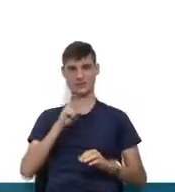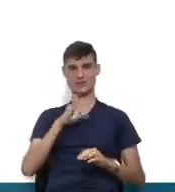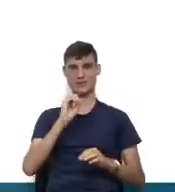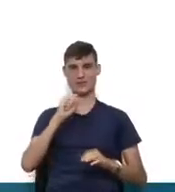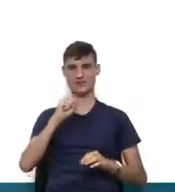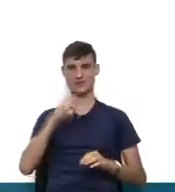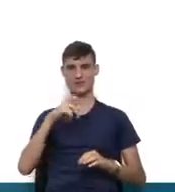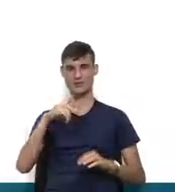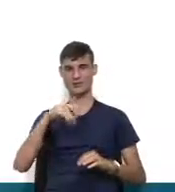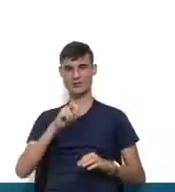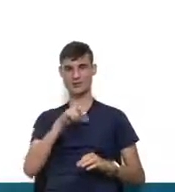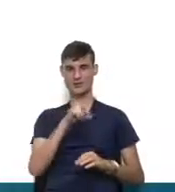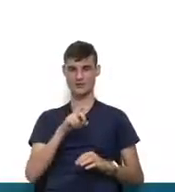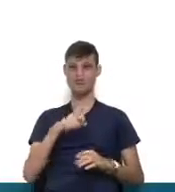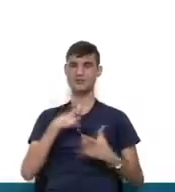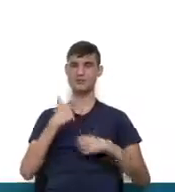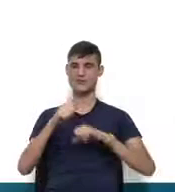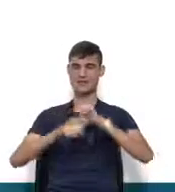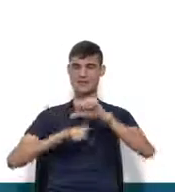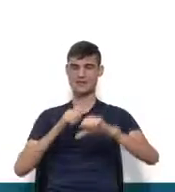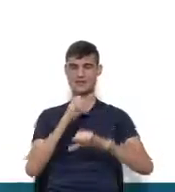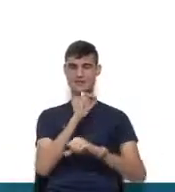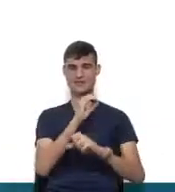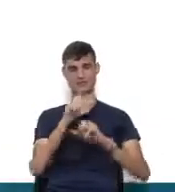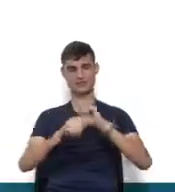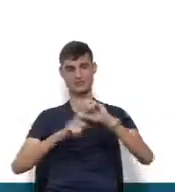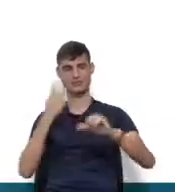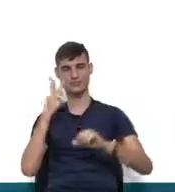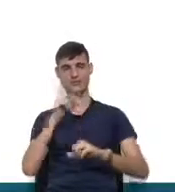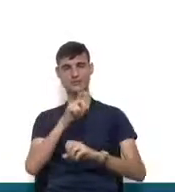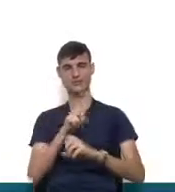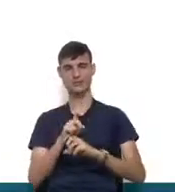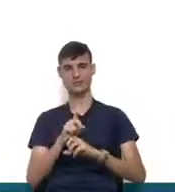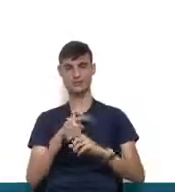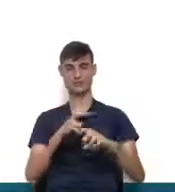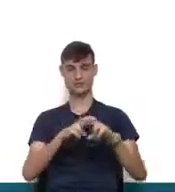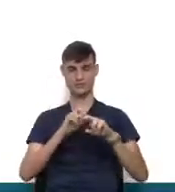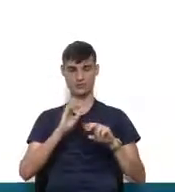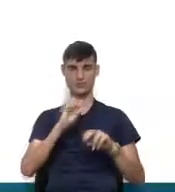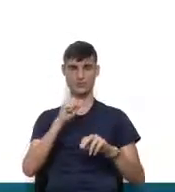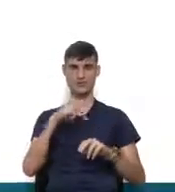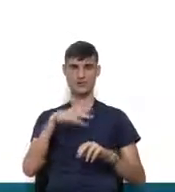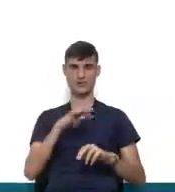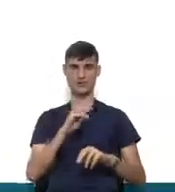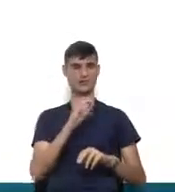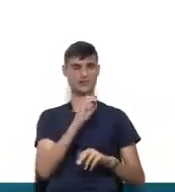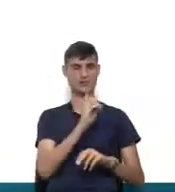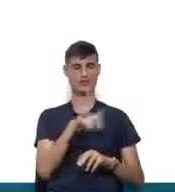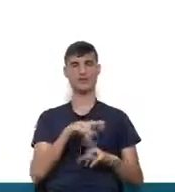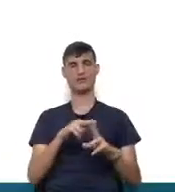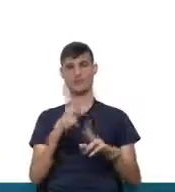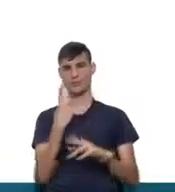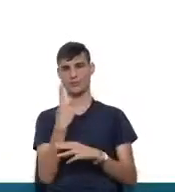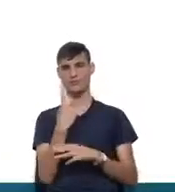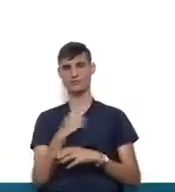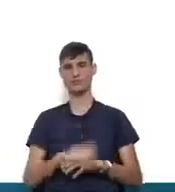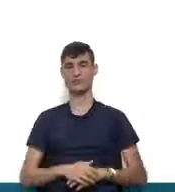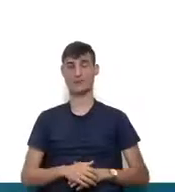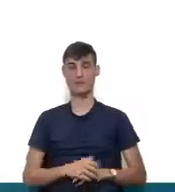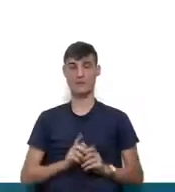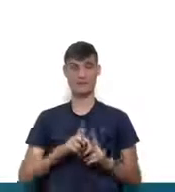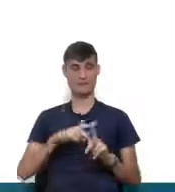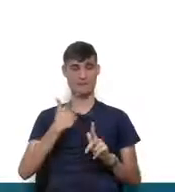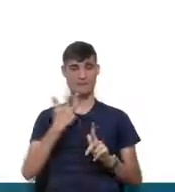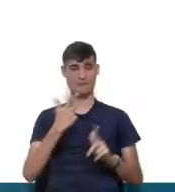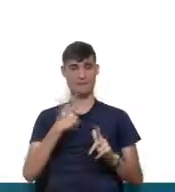x. Só que eu tenho que substituir o zero no lugar do meu x. Cosseno de zero, 1. Segunda derivada.